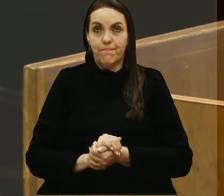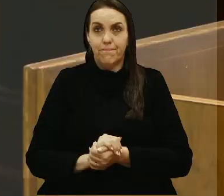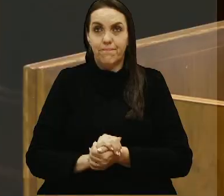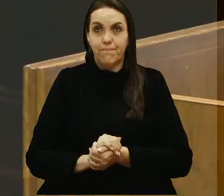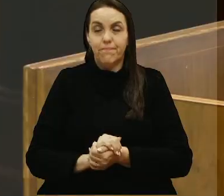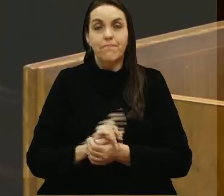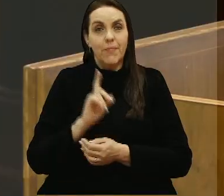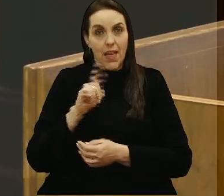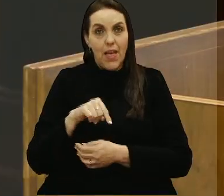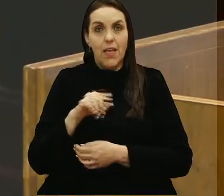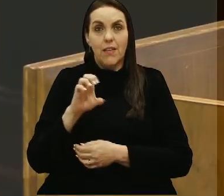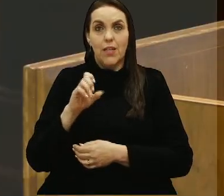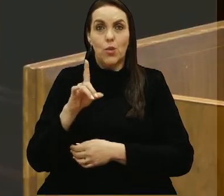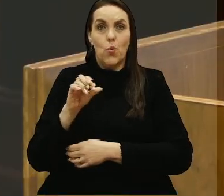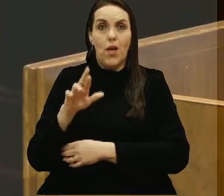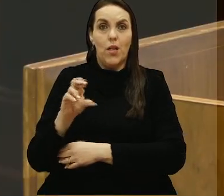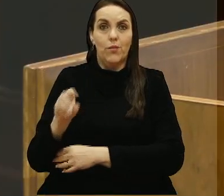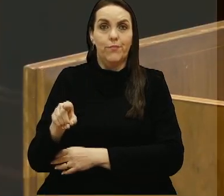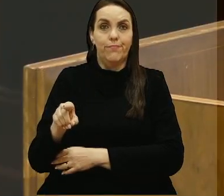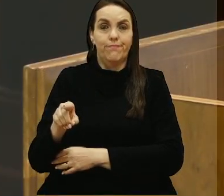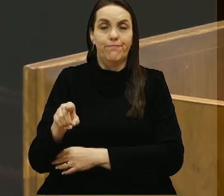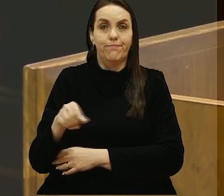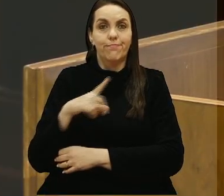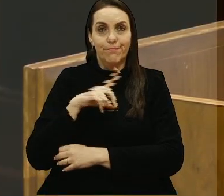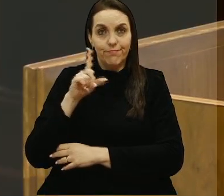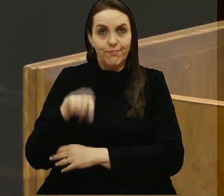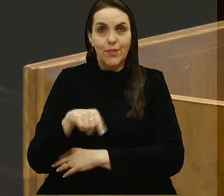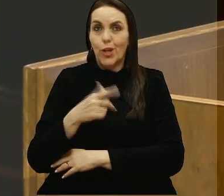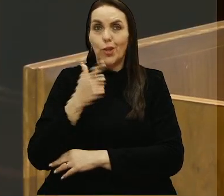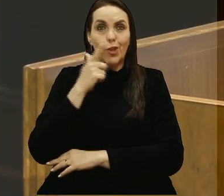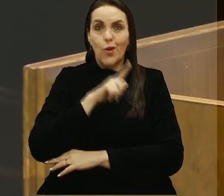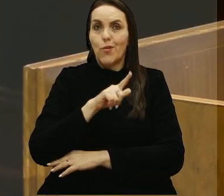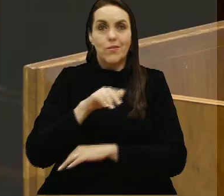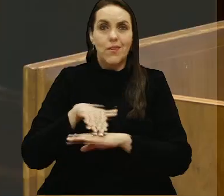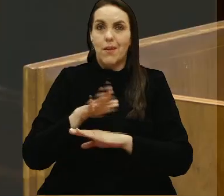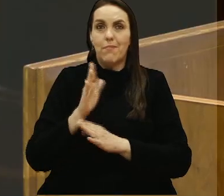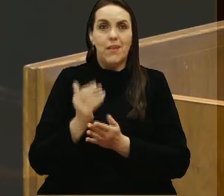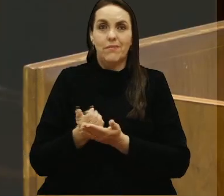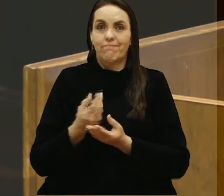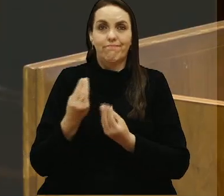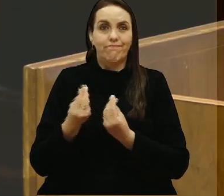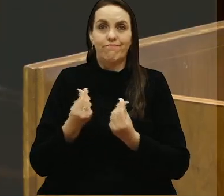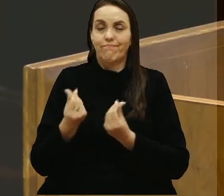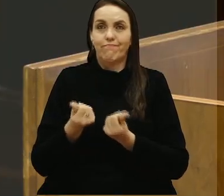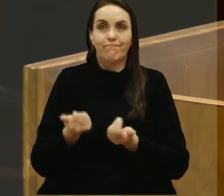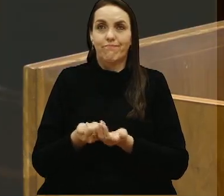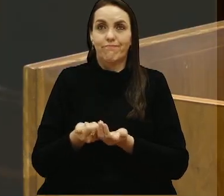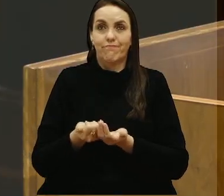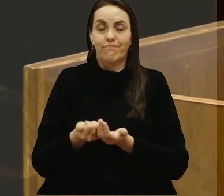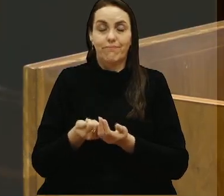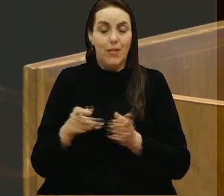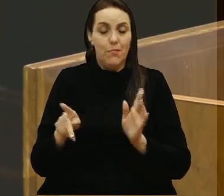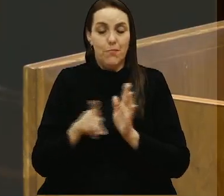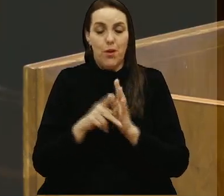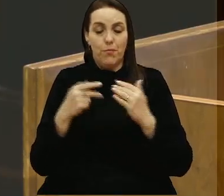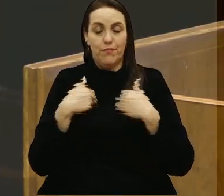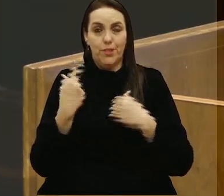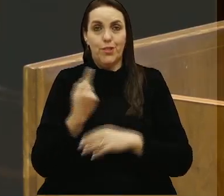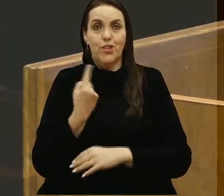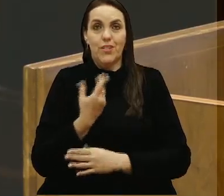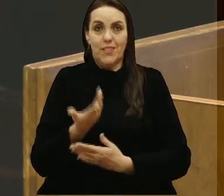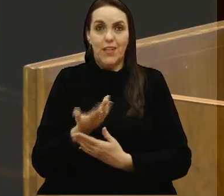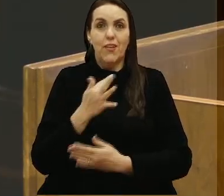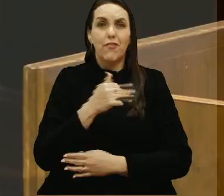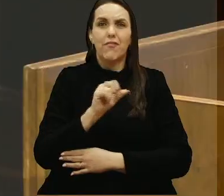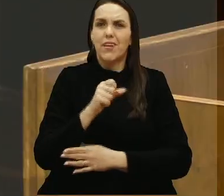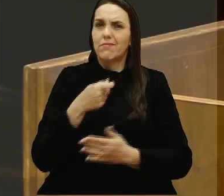É o caso do Eduardo. O senhor Eduardo, ele não consegue mais por si próprio. E a FAS já tentou